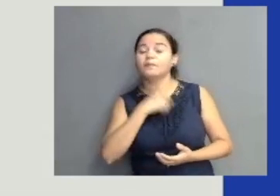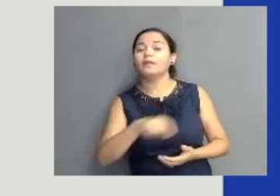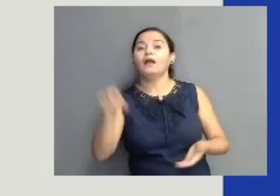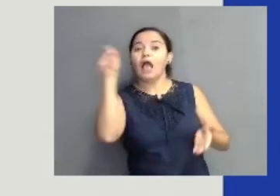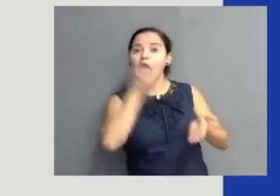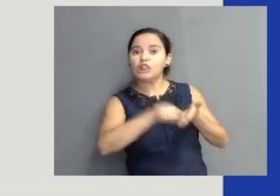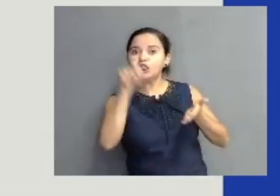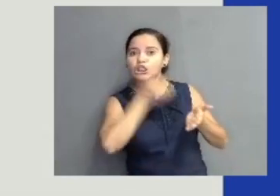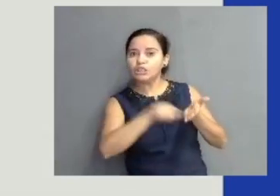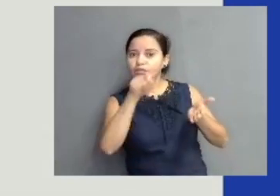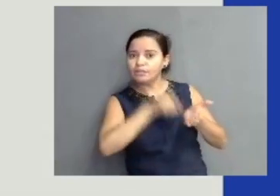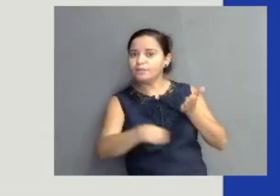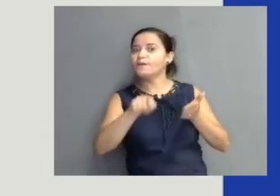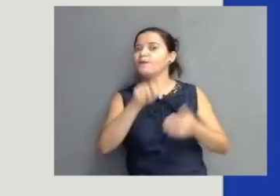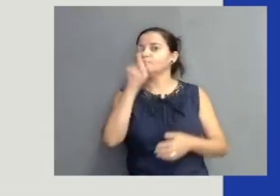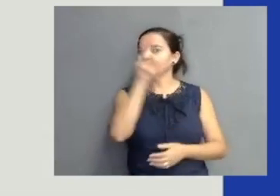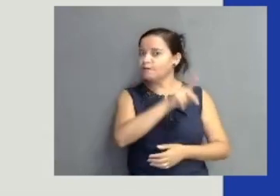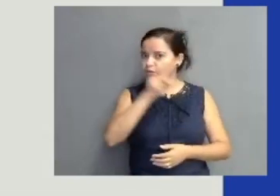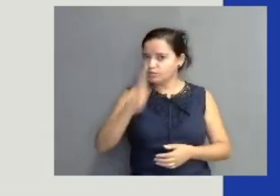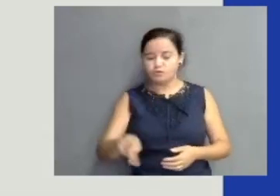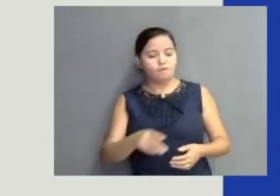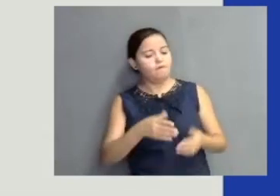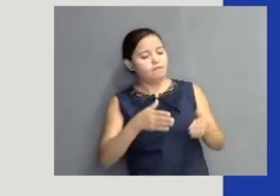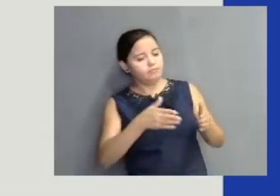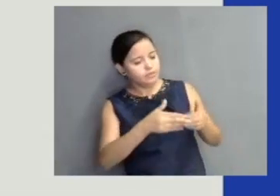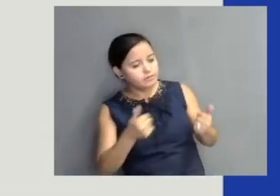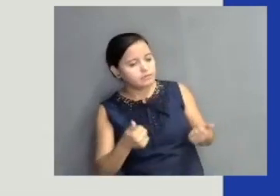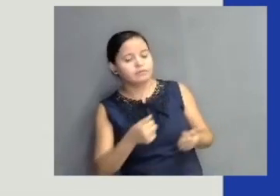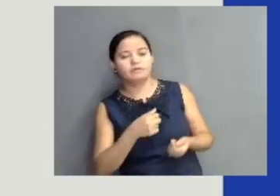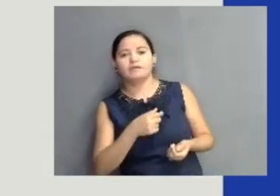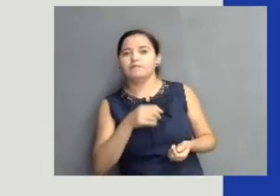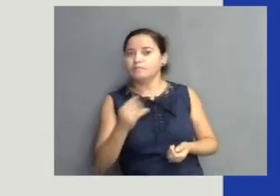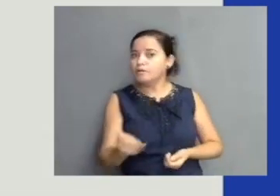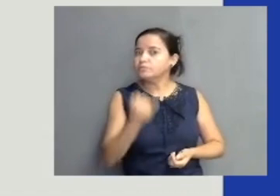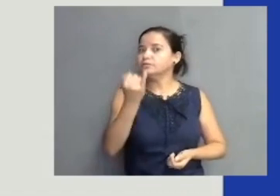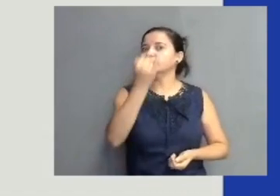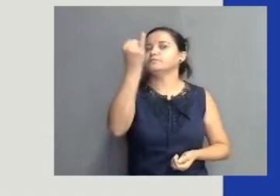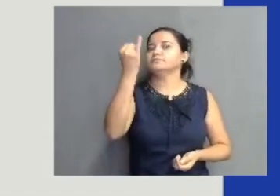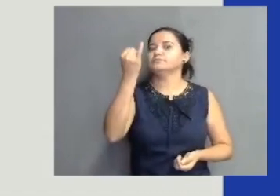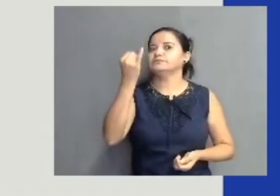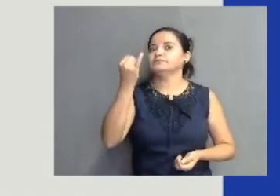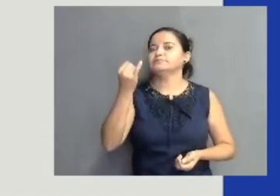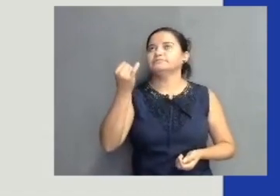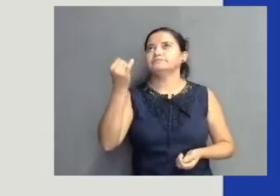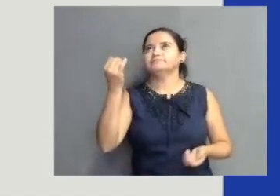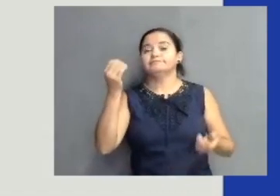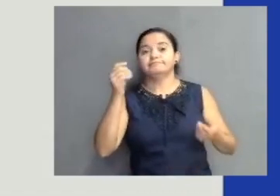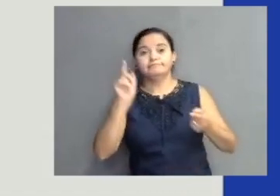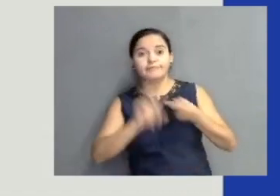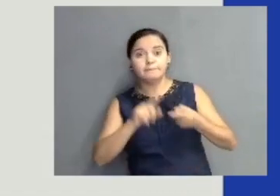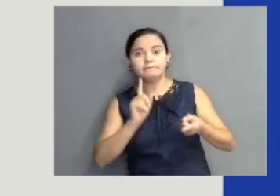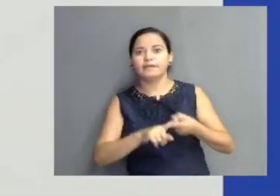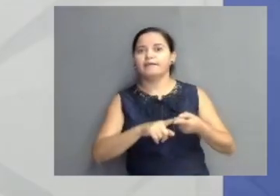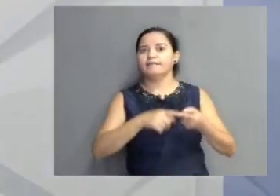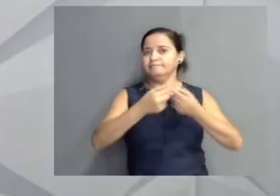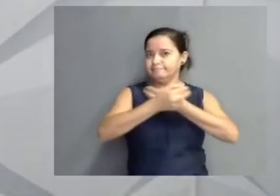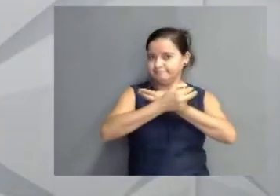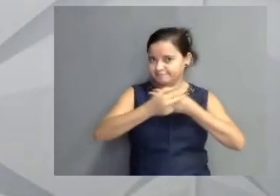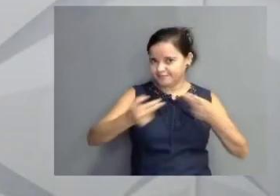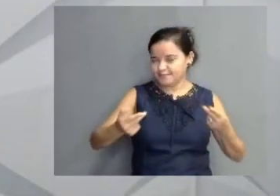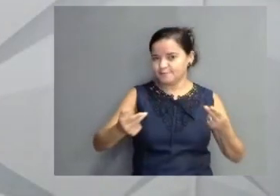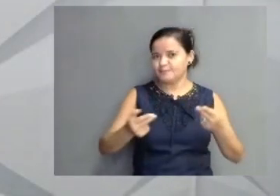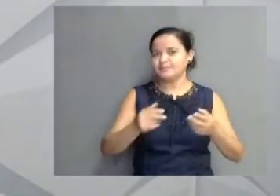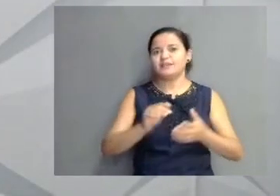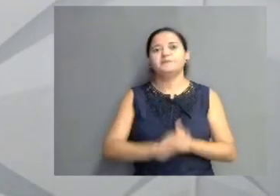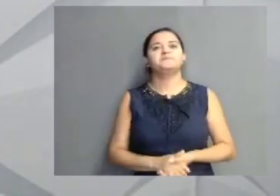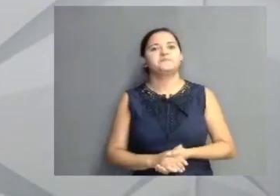que o professor ou a professora pedir e aquilo que achar importante fazer o registro. Muito bem, esse